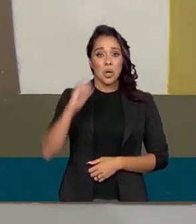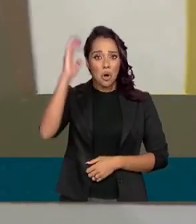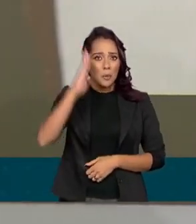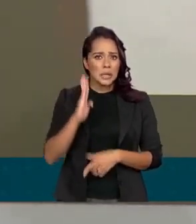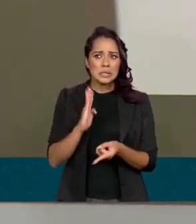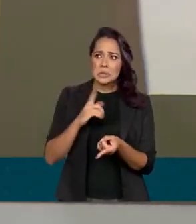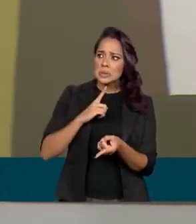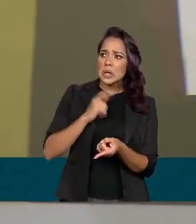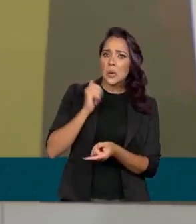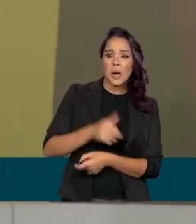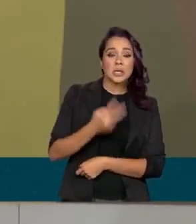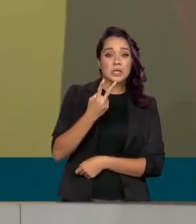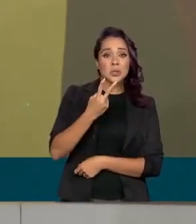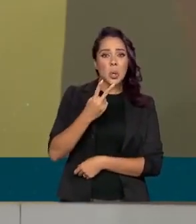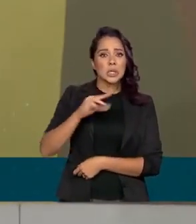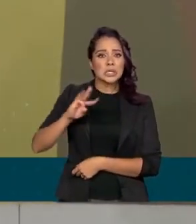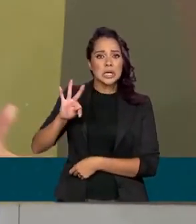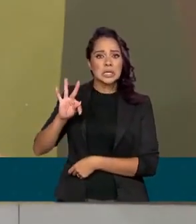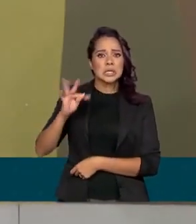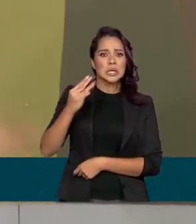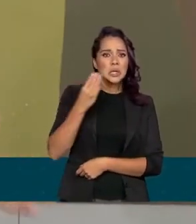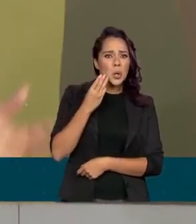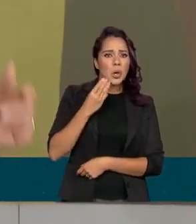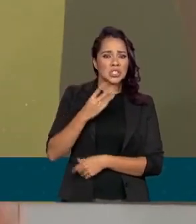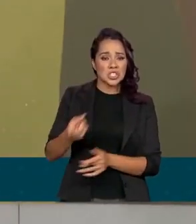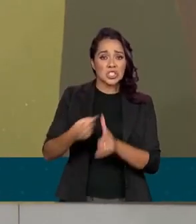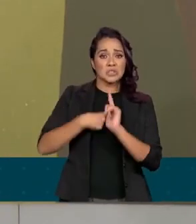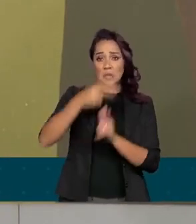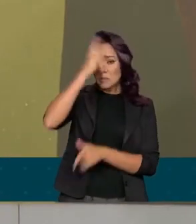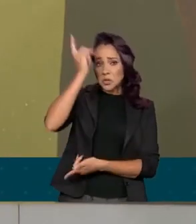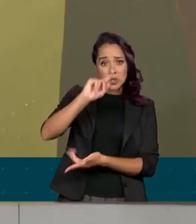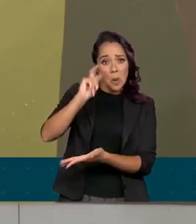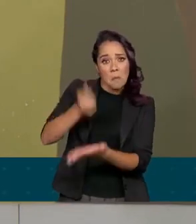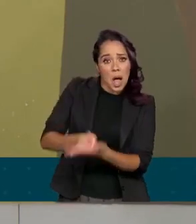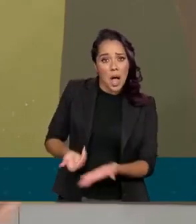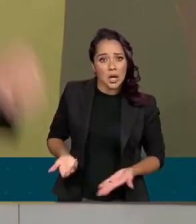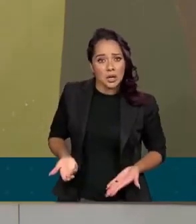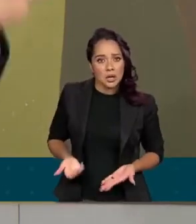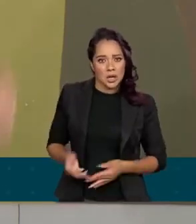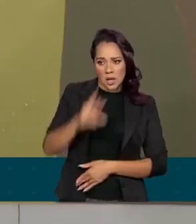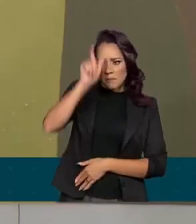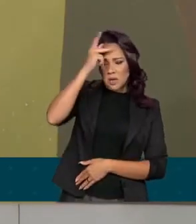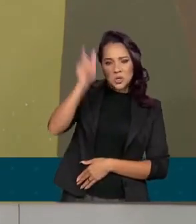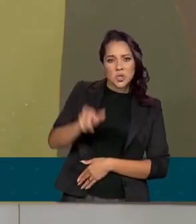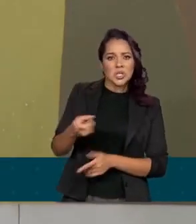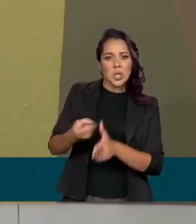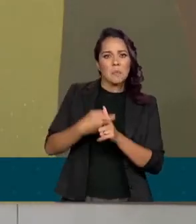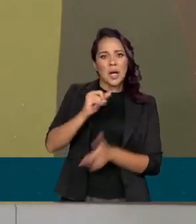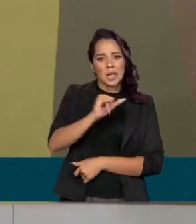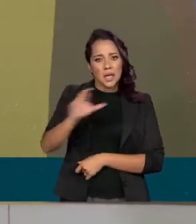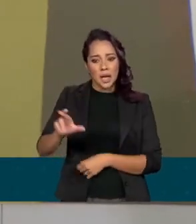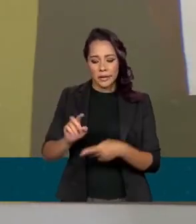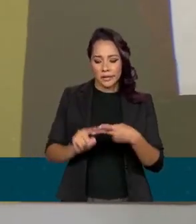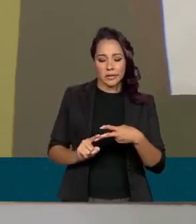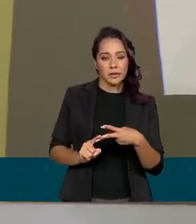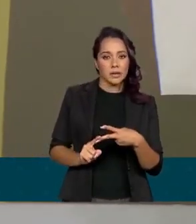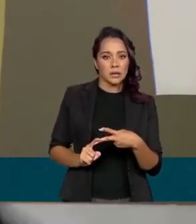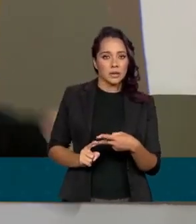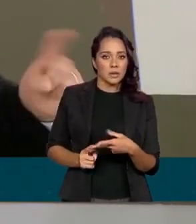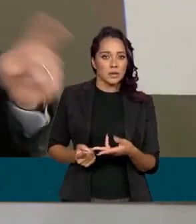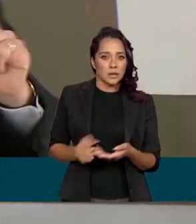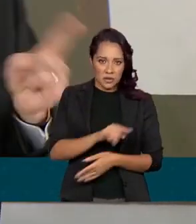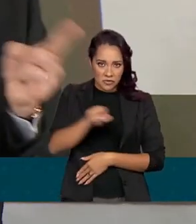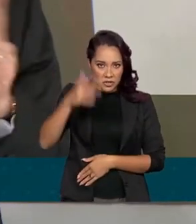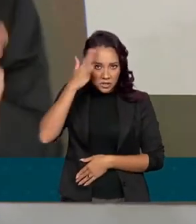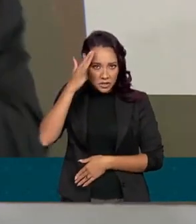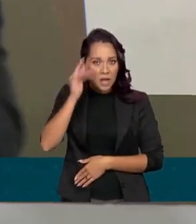O Brasil tem quase 2 trilhões de dívida que as pessoas não pagam. Pessoas que não pagam imposto de renda. E